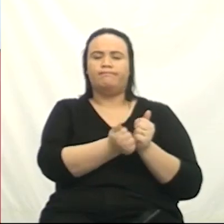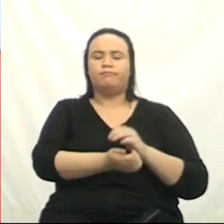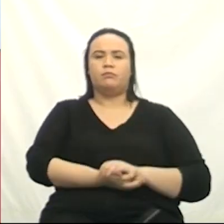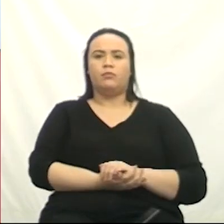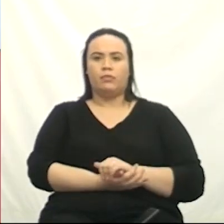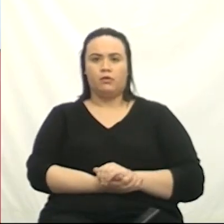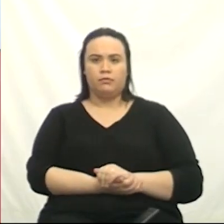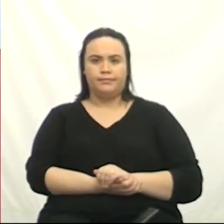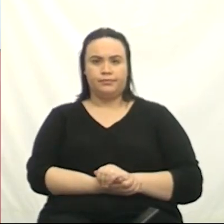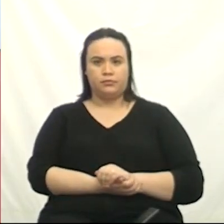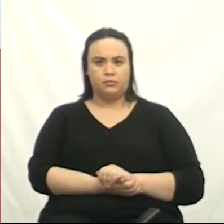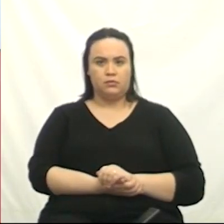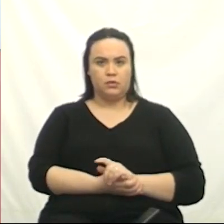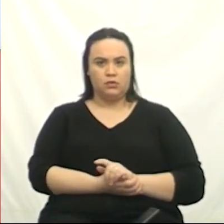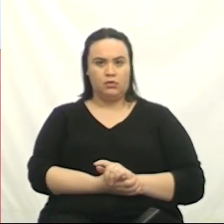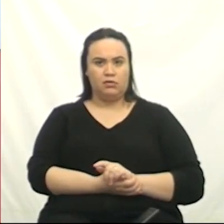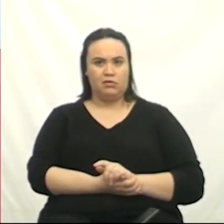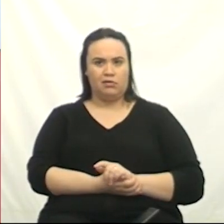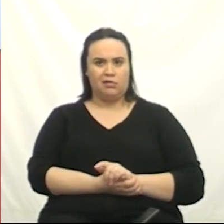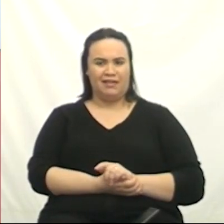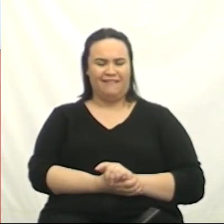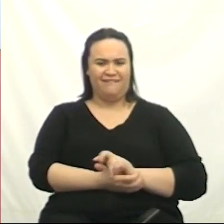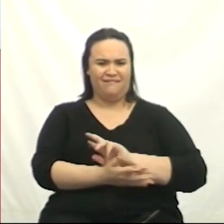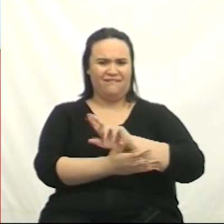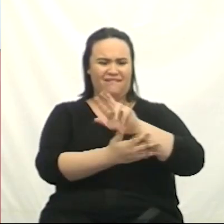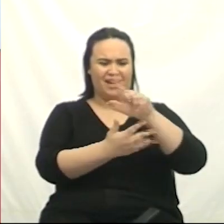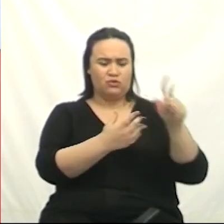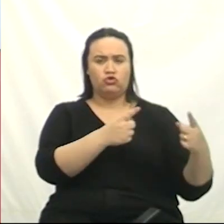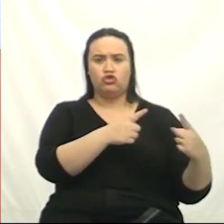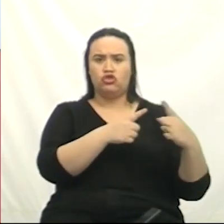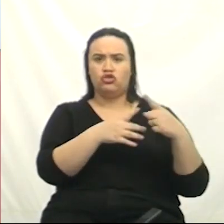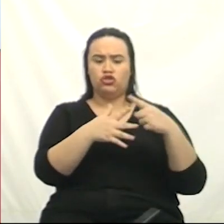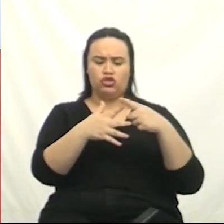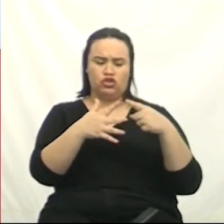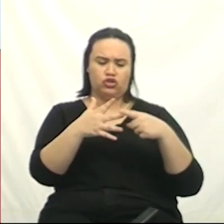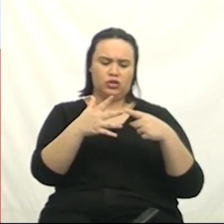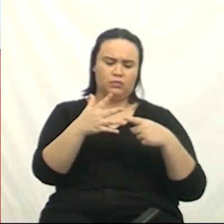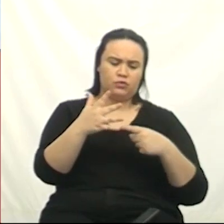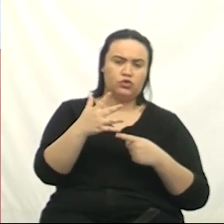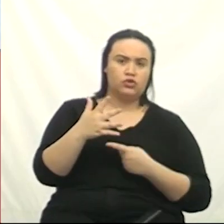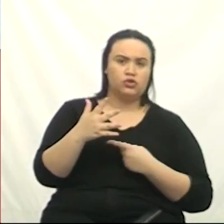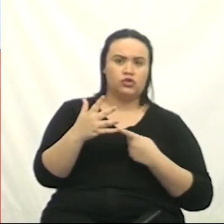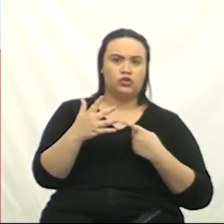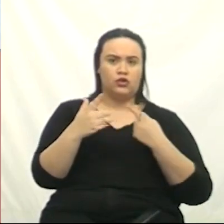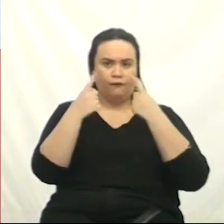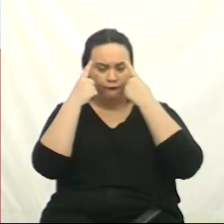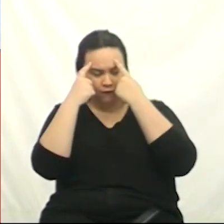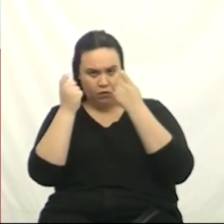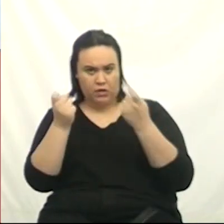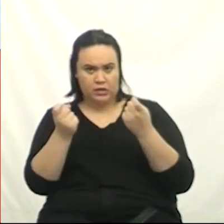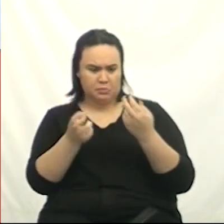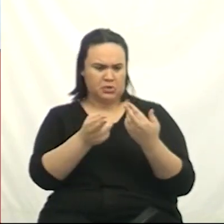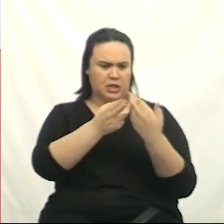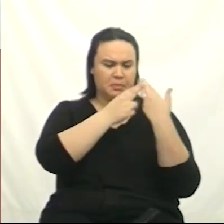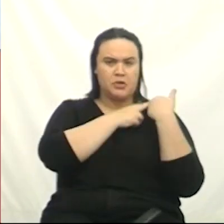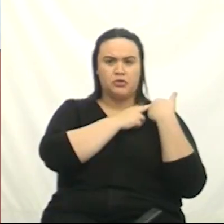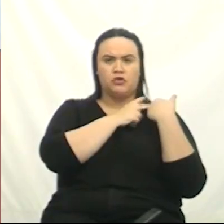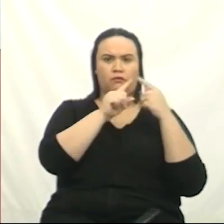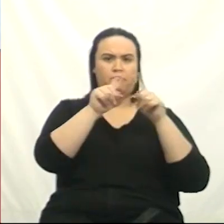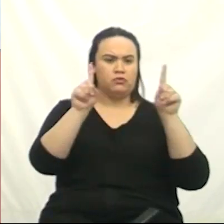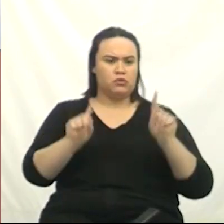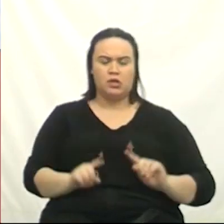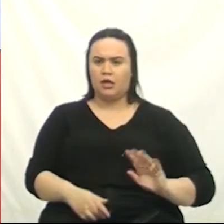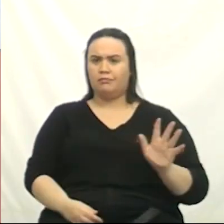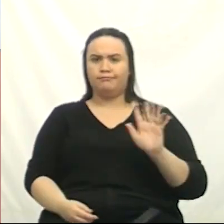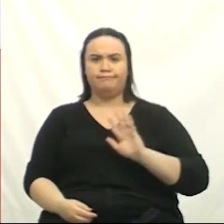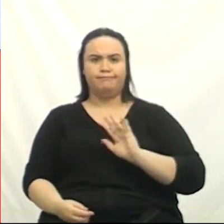que foram outras violências ali sofridas e não por responsabilidade de um ou outro funcionário diga-se